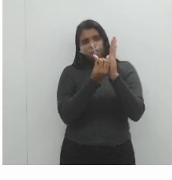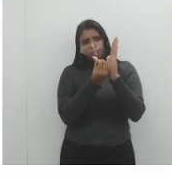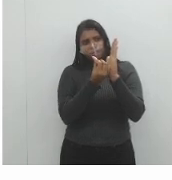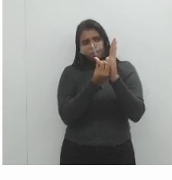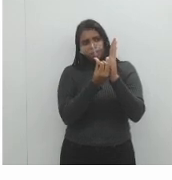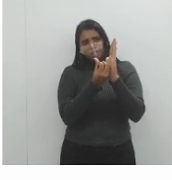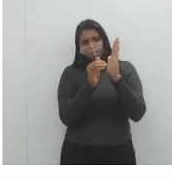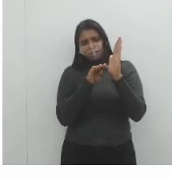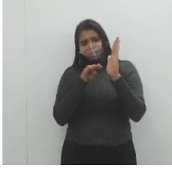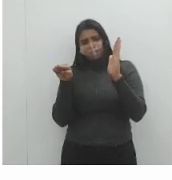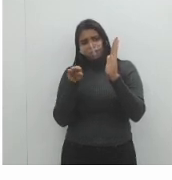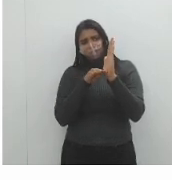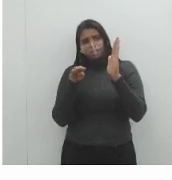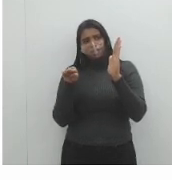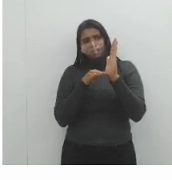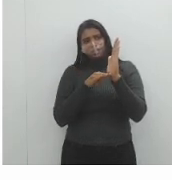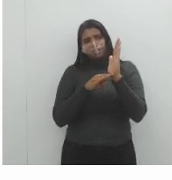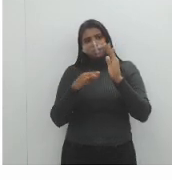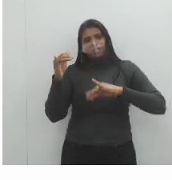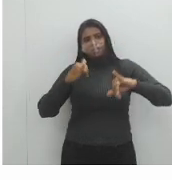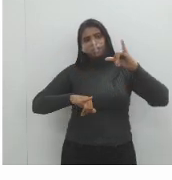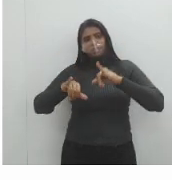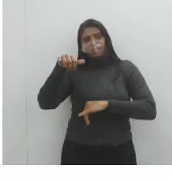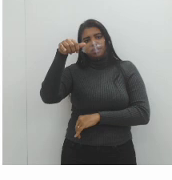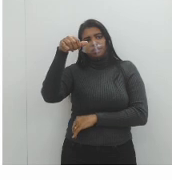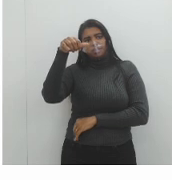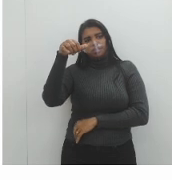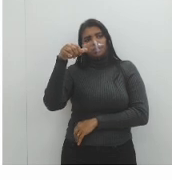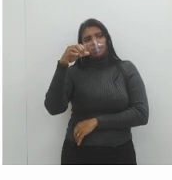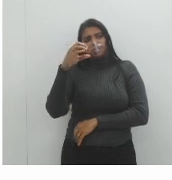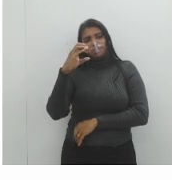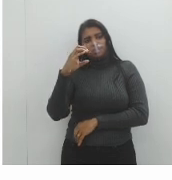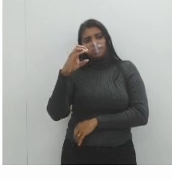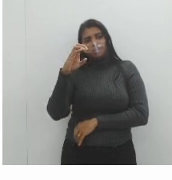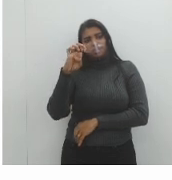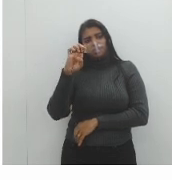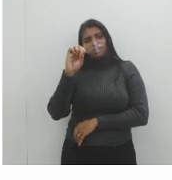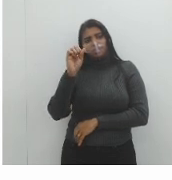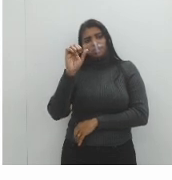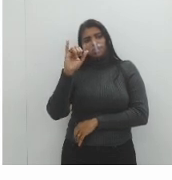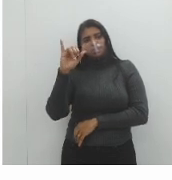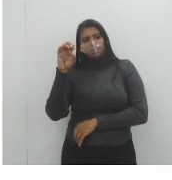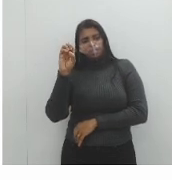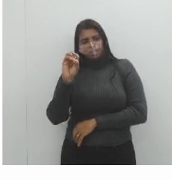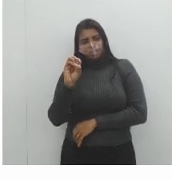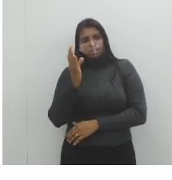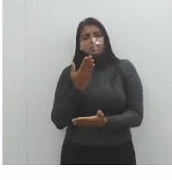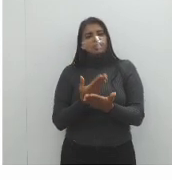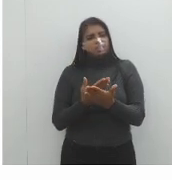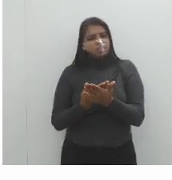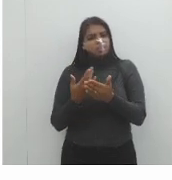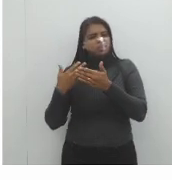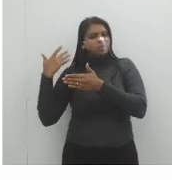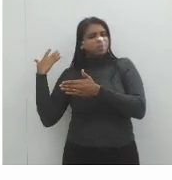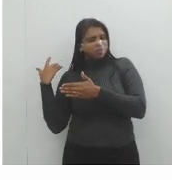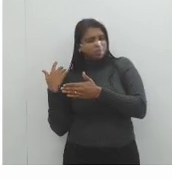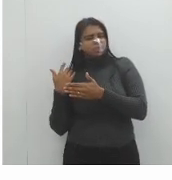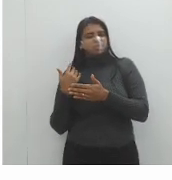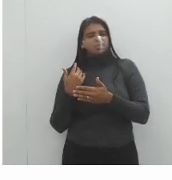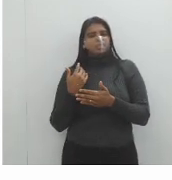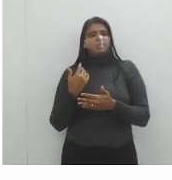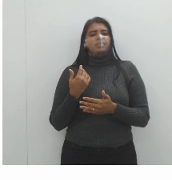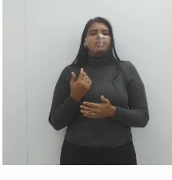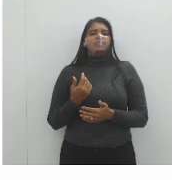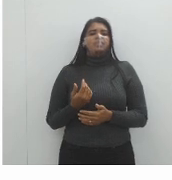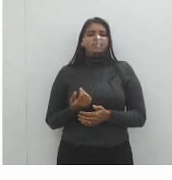aqui. Quem é o elemento químico? É o césio, que a gente já estudou sobre ele em algumas aulas anteriores, né? Aquele que